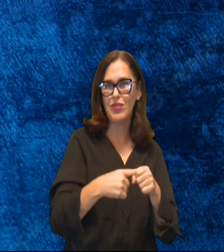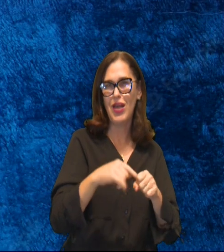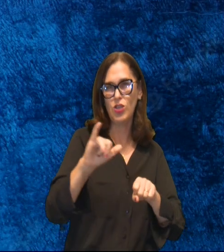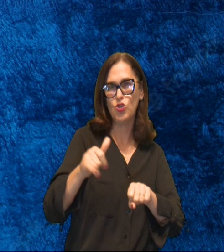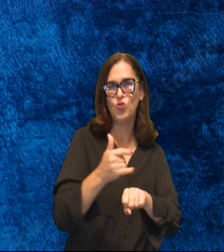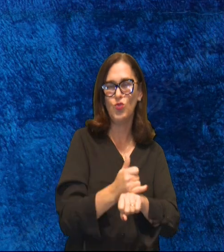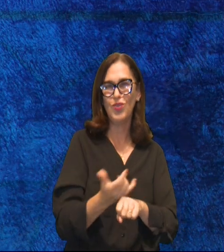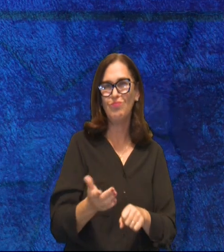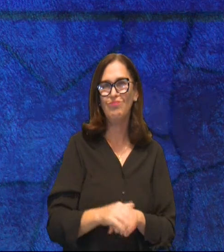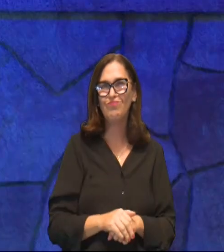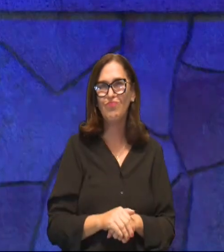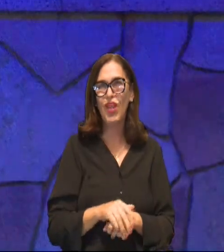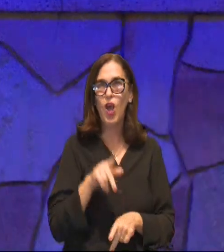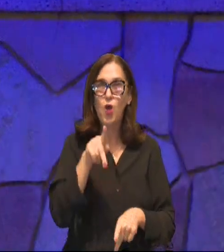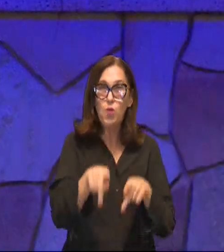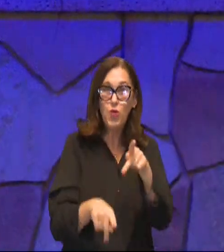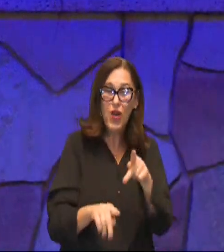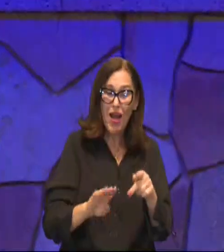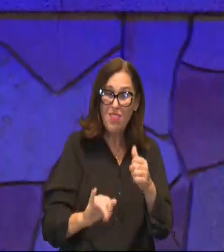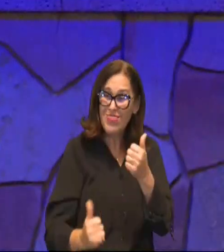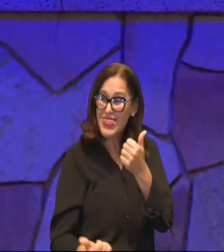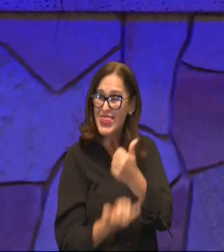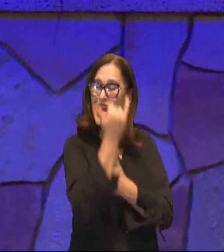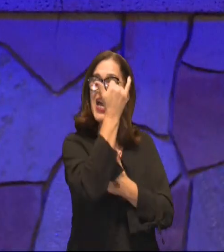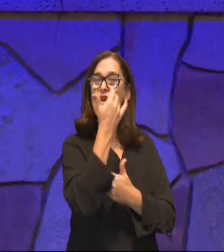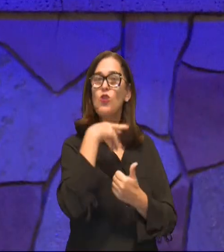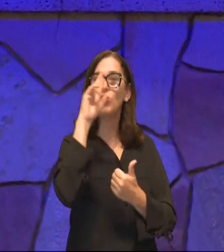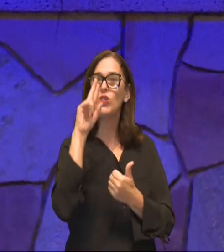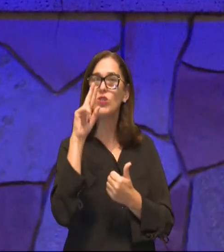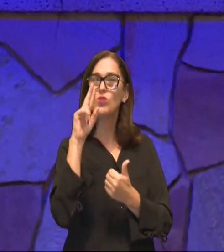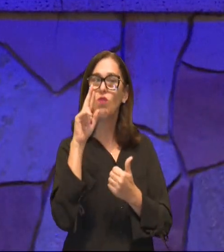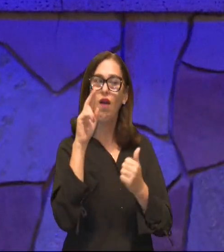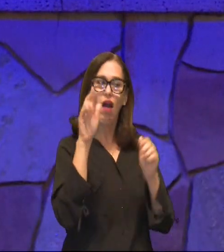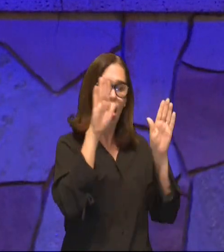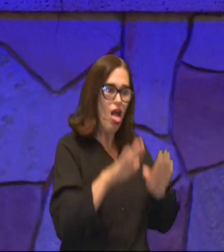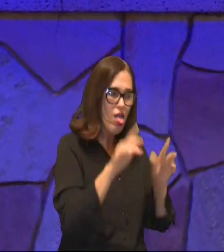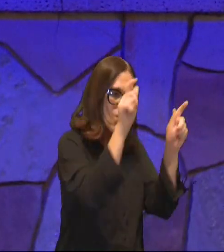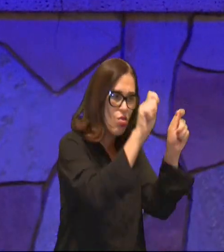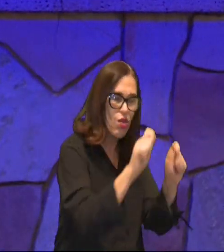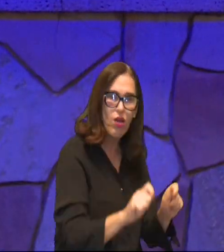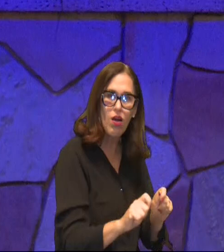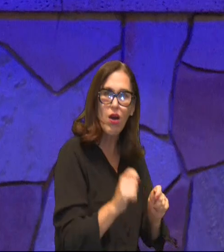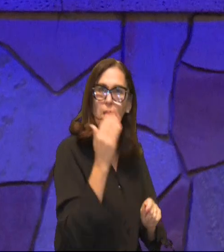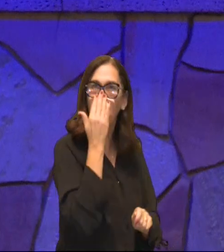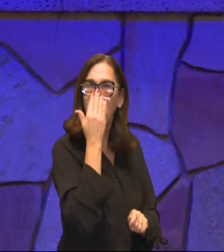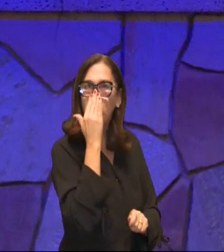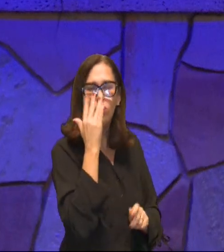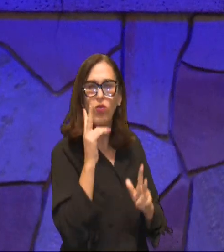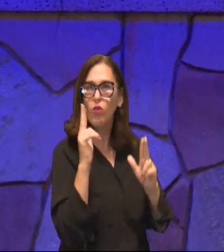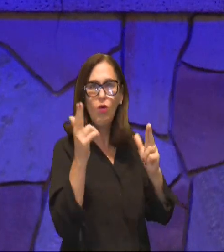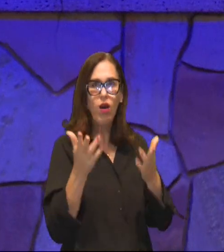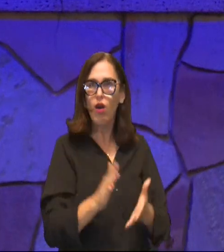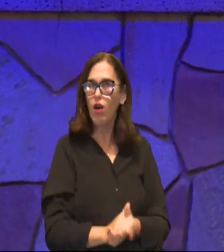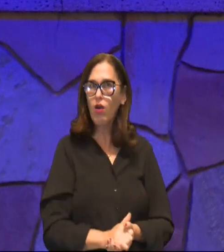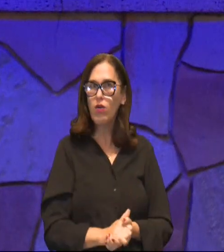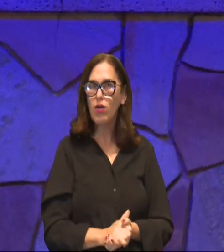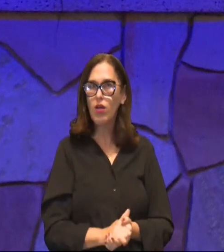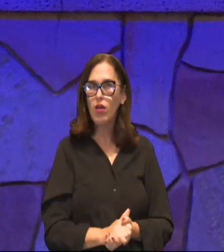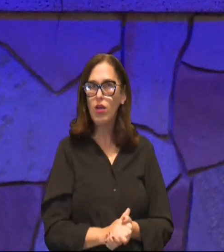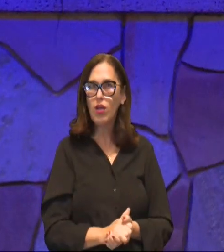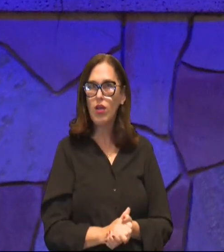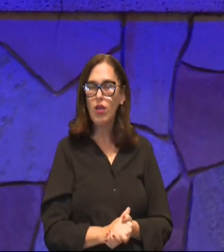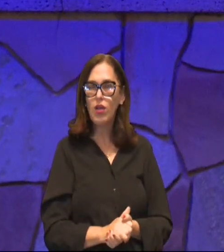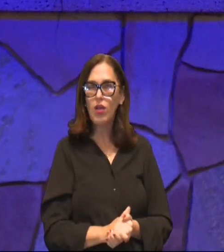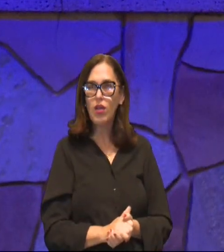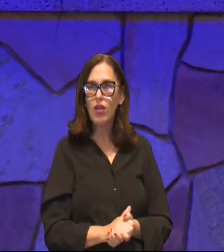é uma referência ao povo estar traindo o Senhor com outros deuses. Prostituição. Ela que estava cheia